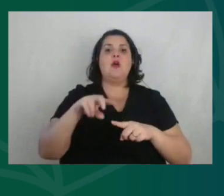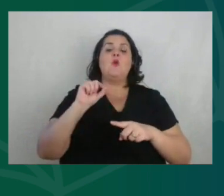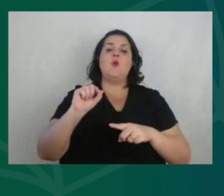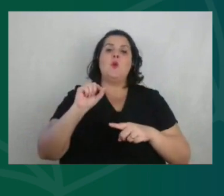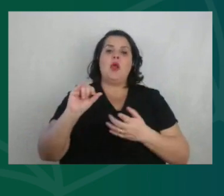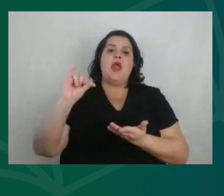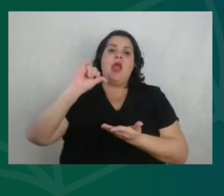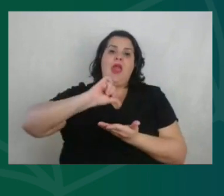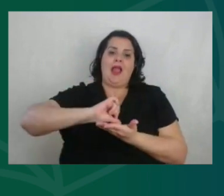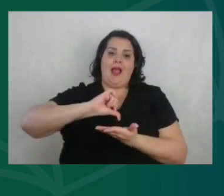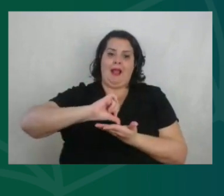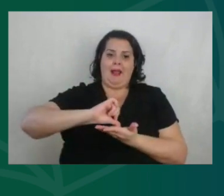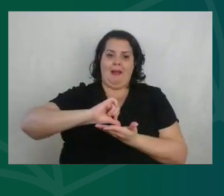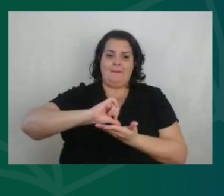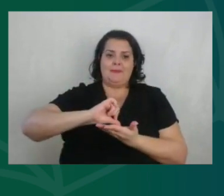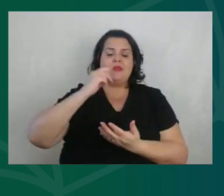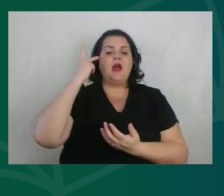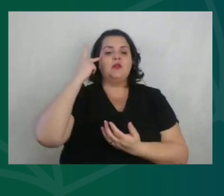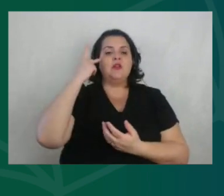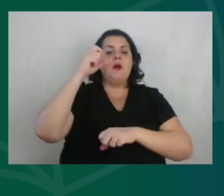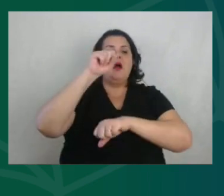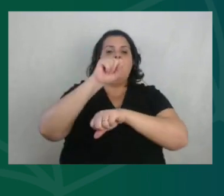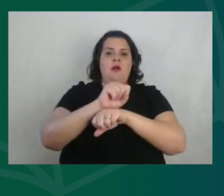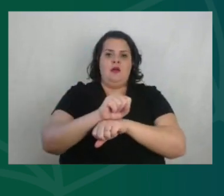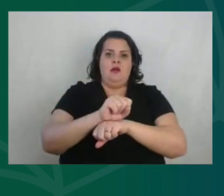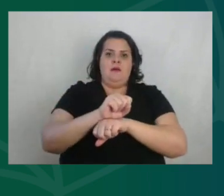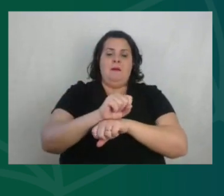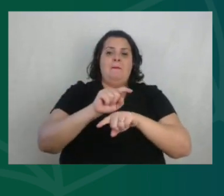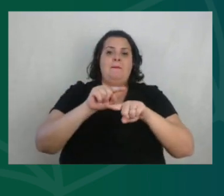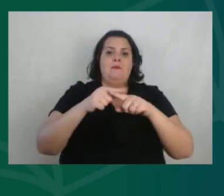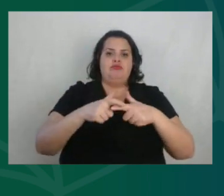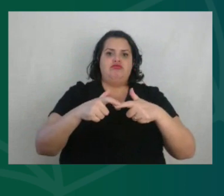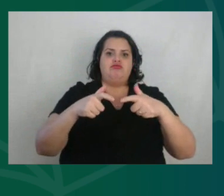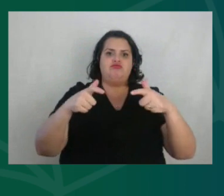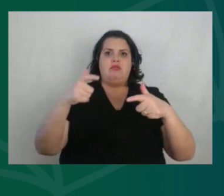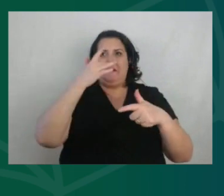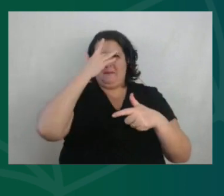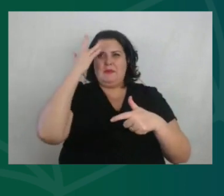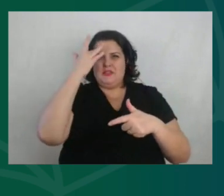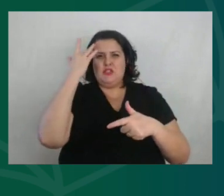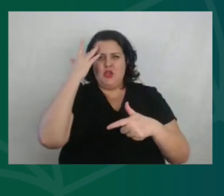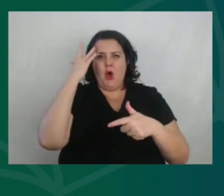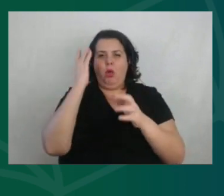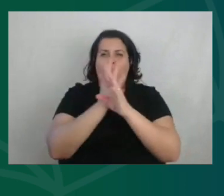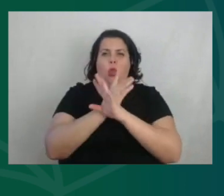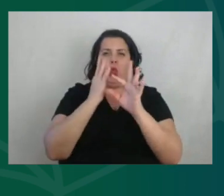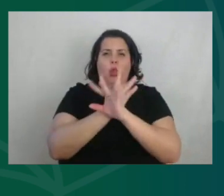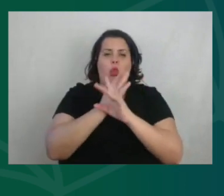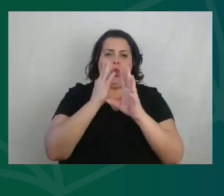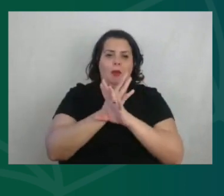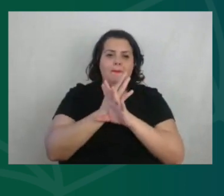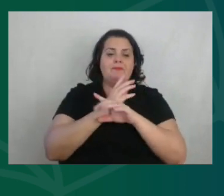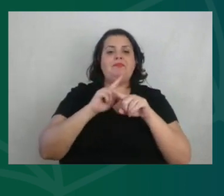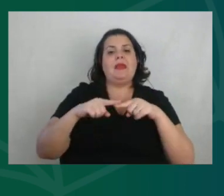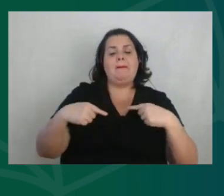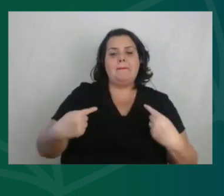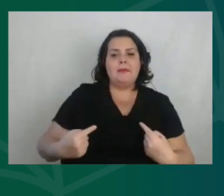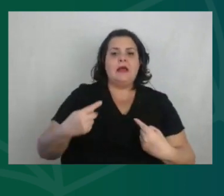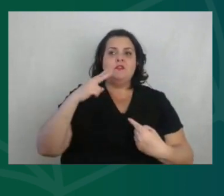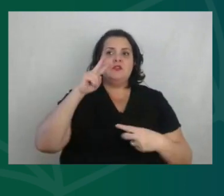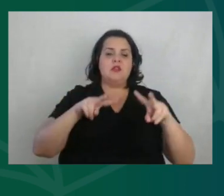no interior. Como a capital é muito populosa, isso, quando você analisa o estado como um todo,